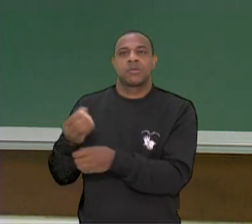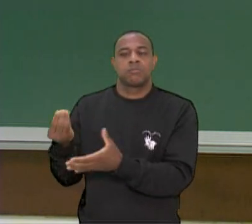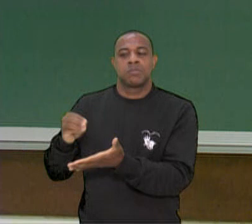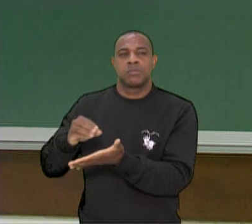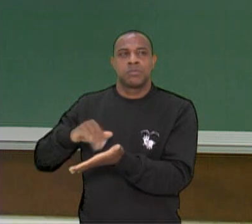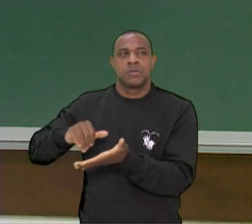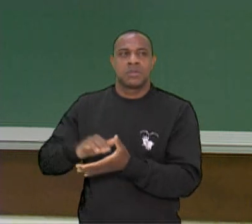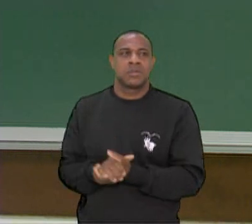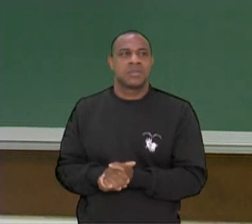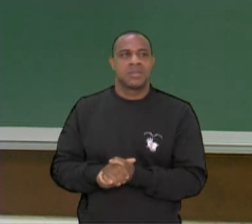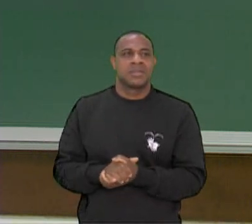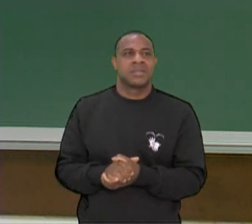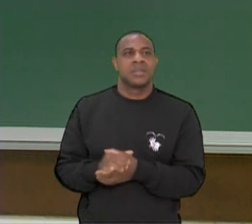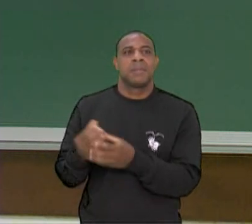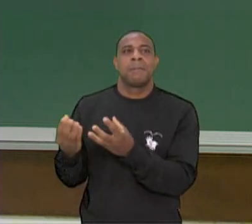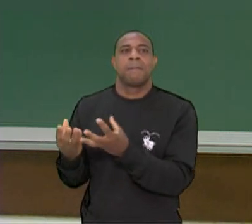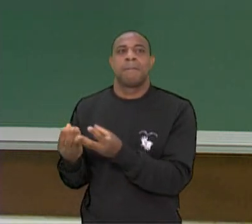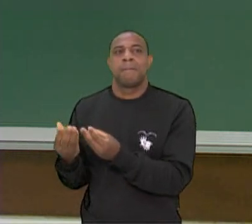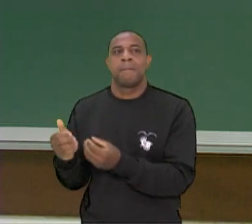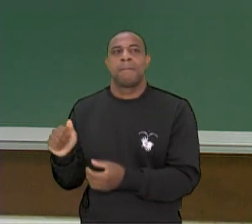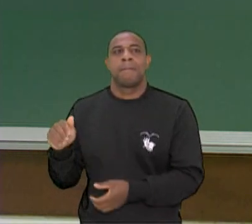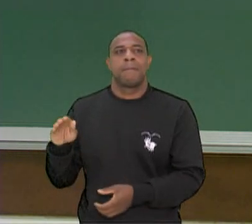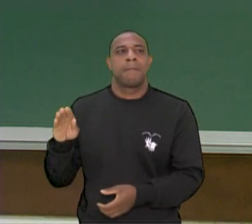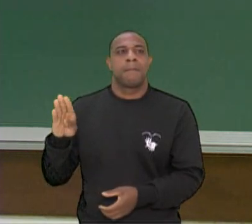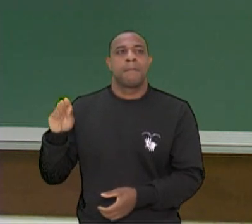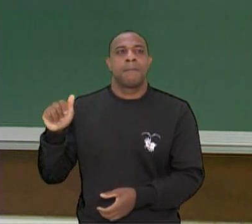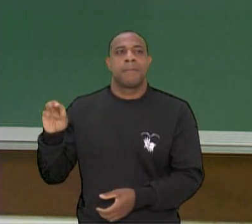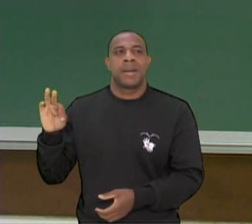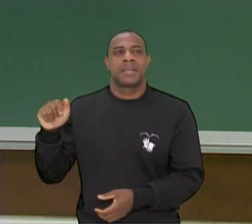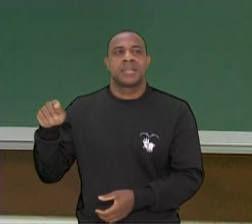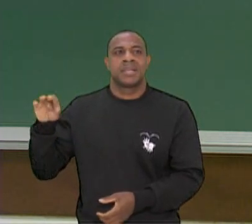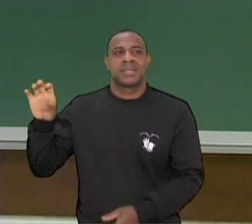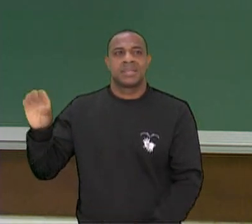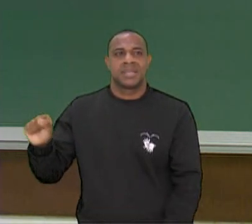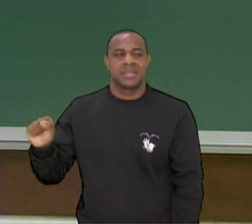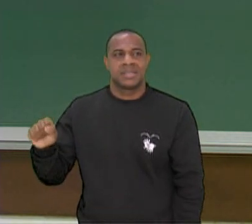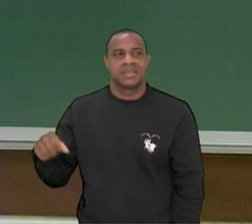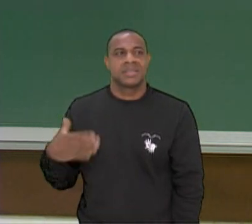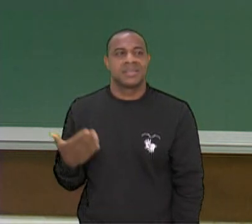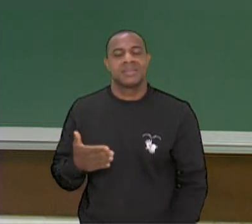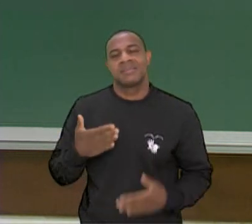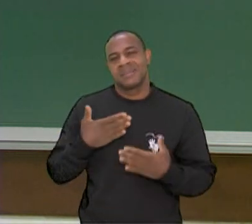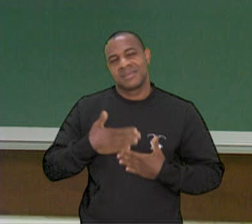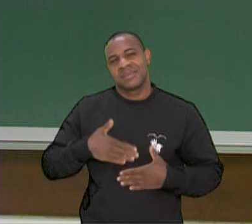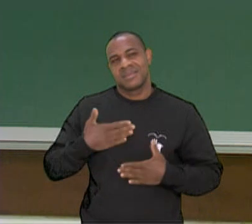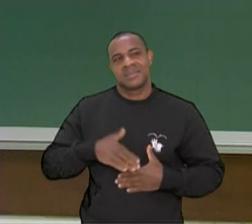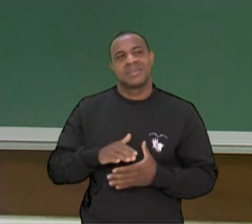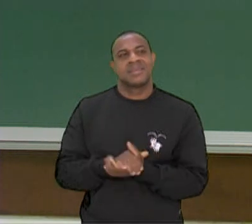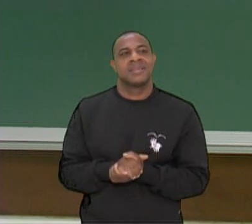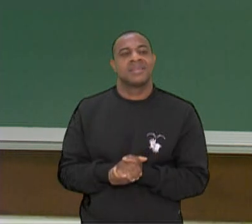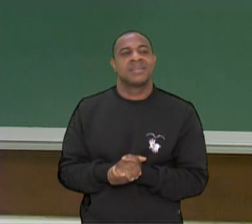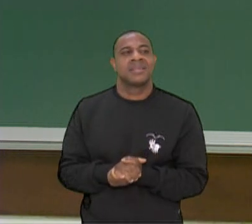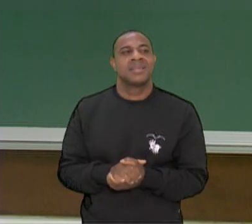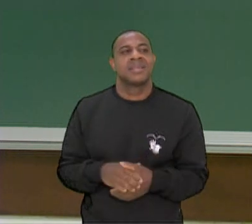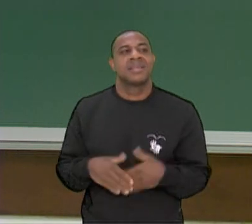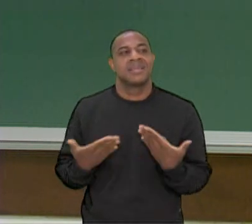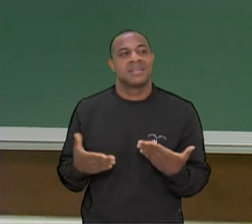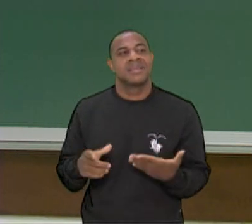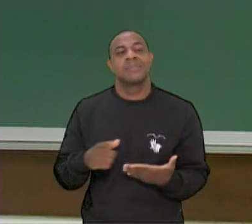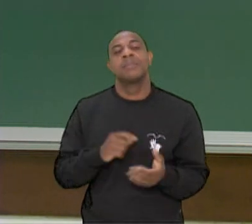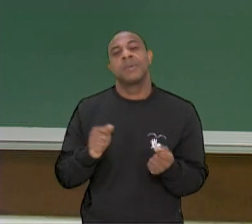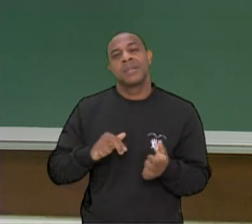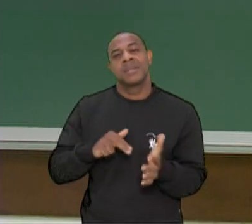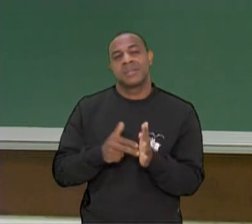professora, eu nunca imaginei que fosse bastantes. Da onde que você tirou essa palavra? Fica tranquilo, porque a palavra bastante, ela também